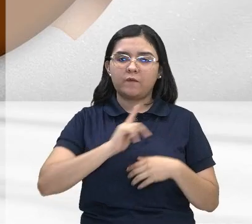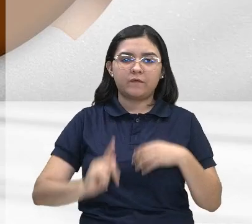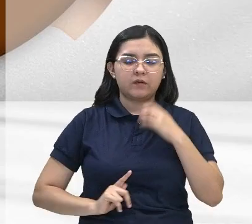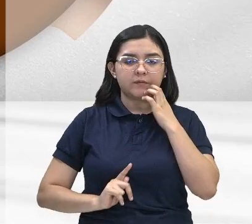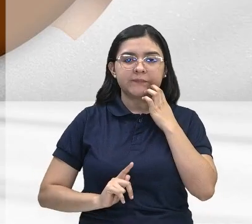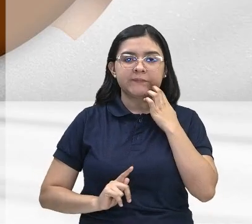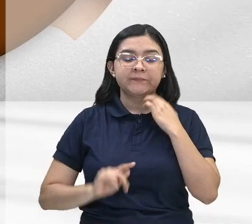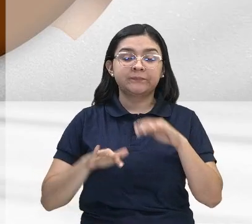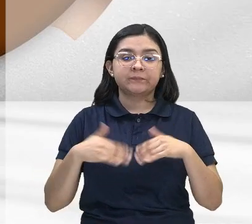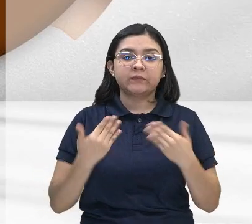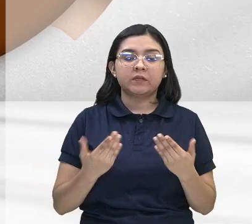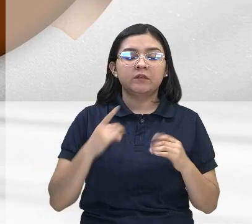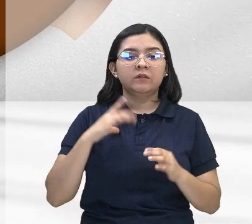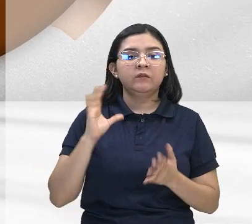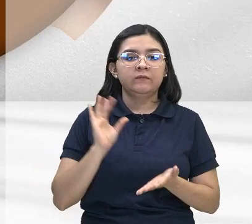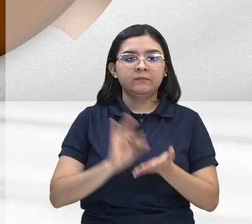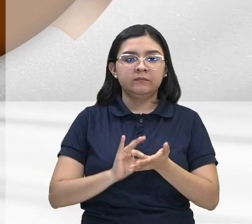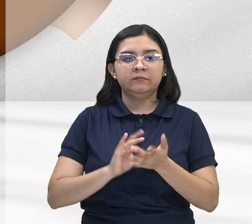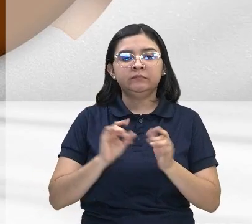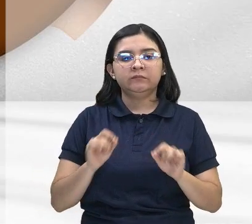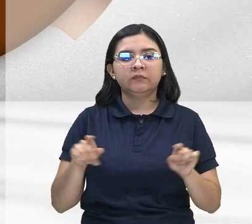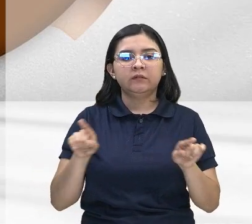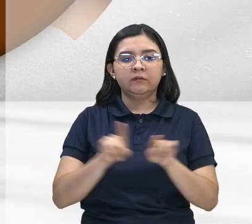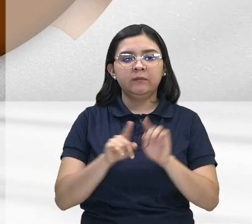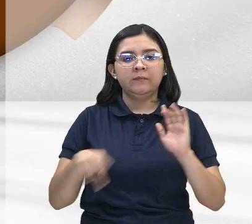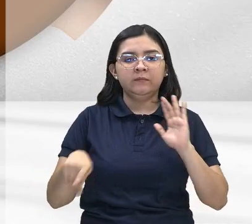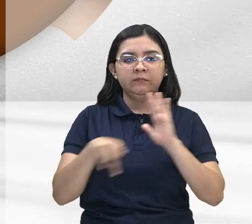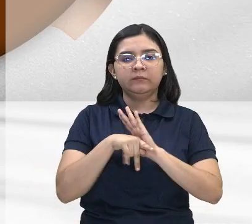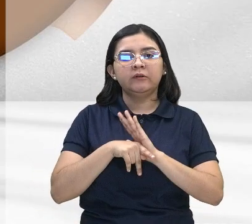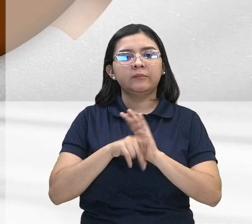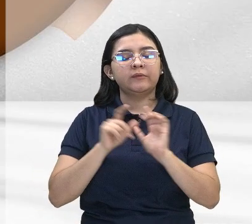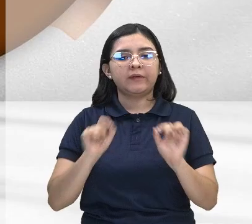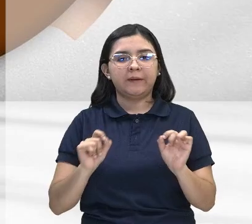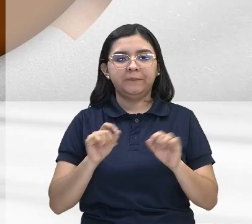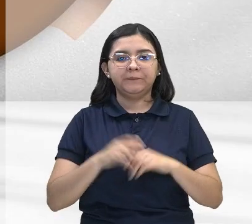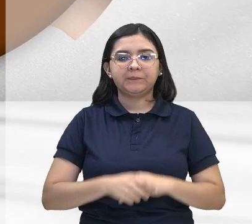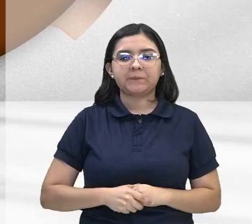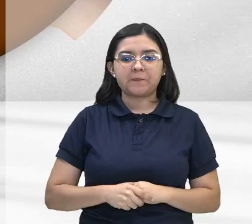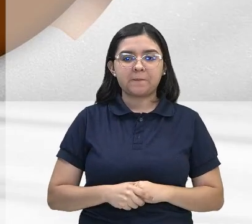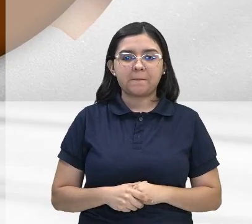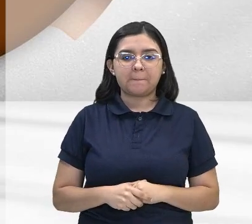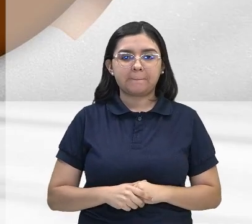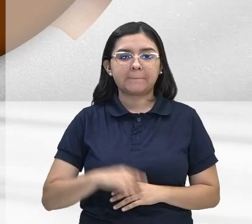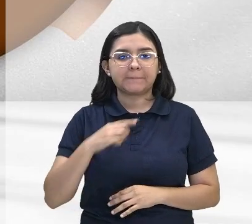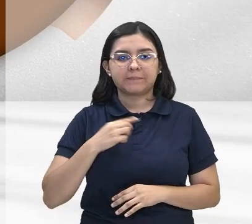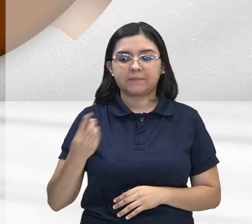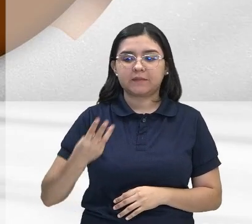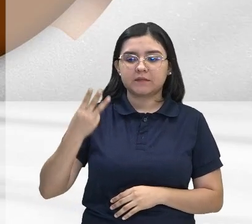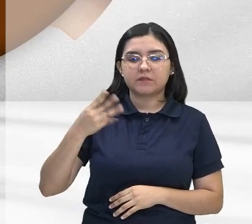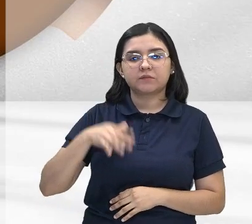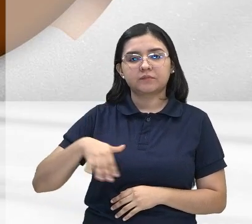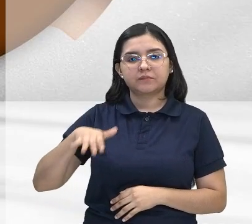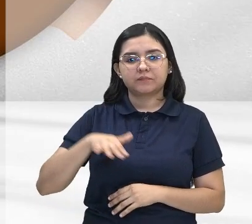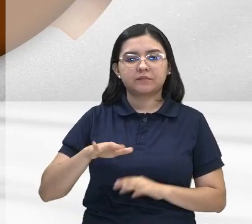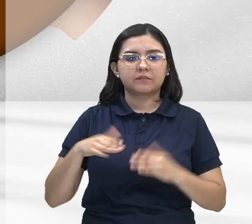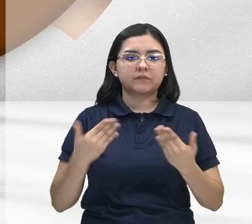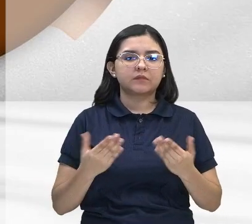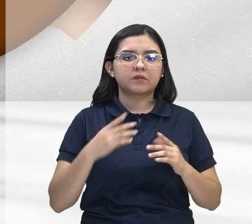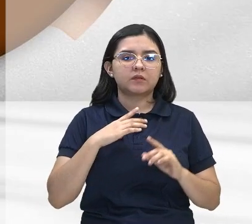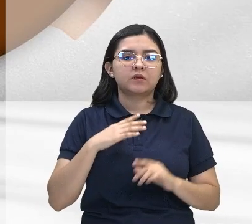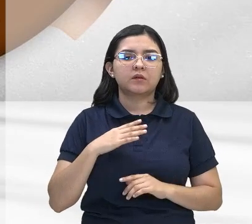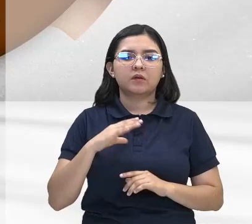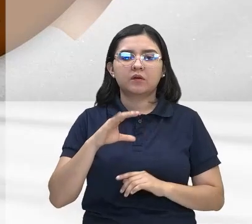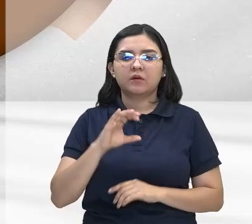Desse modo, confirmando, pertencem ao chamado terceiro setor. E a OCIP, que é